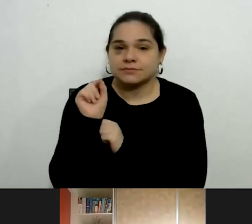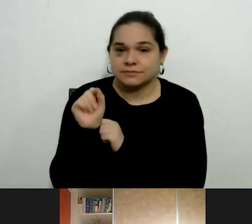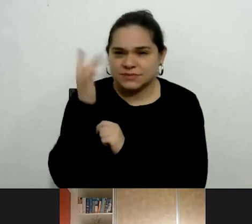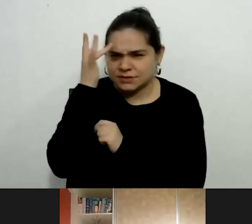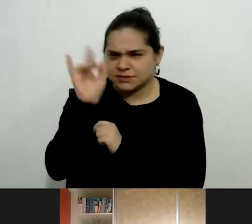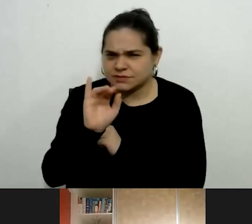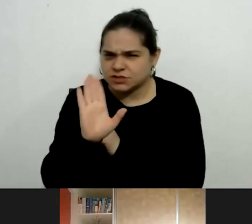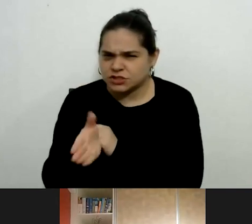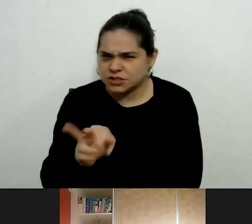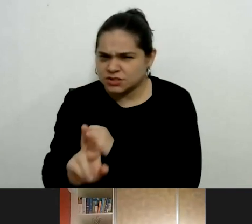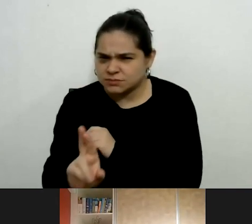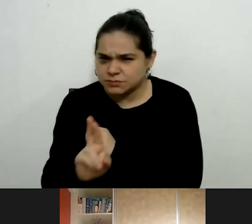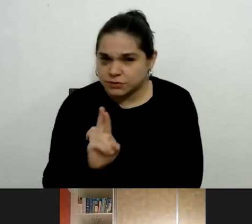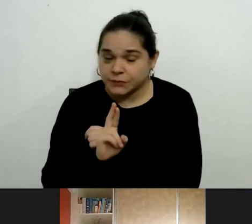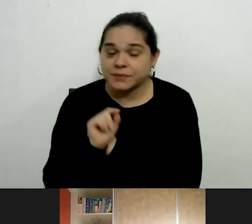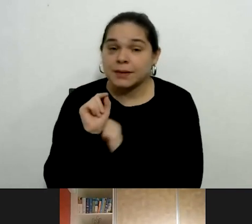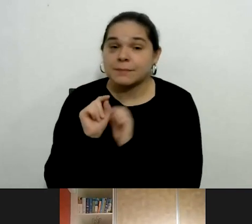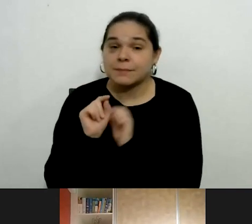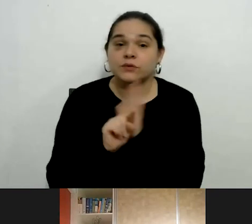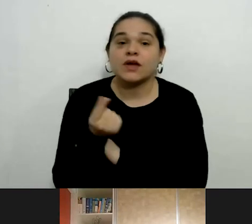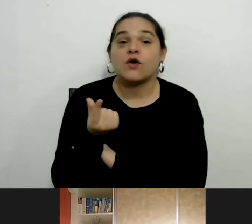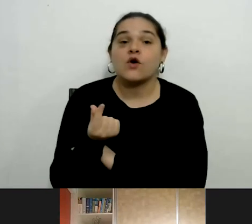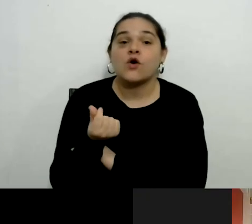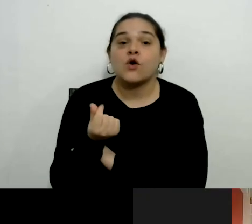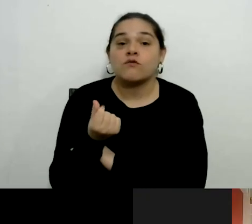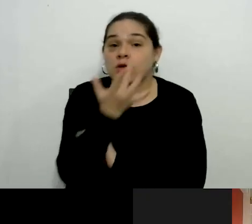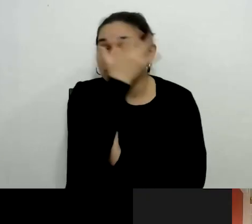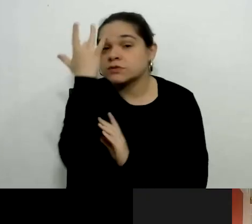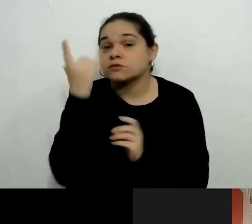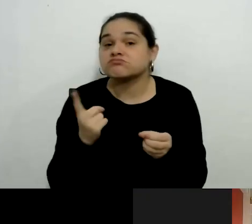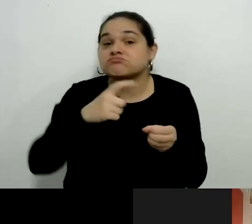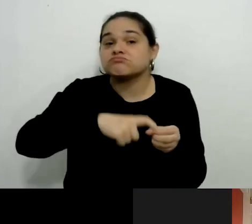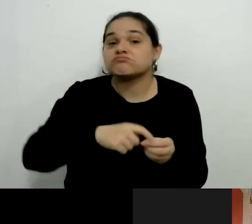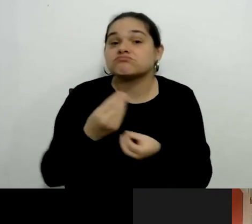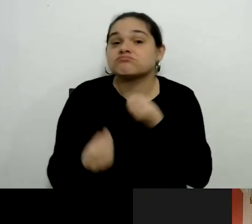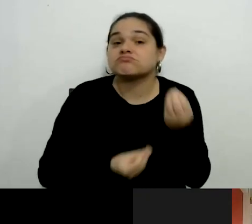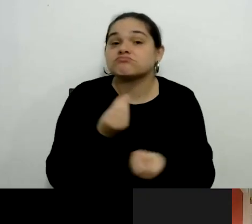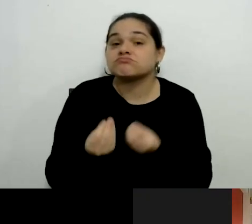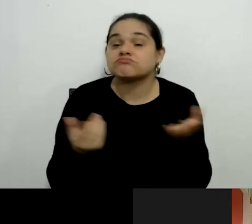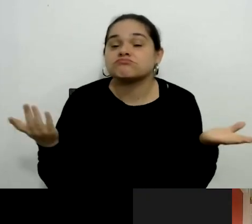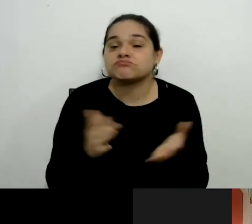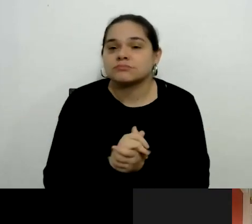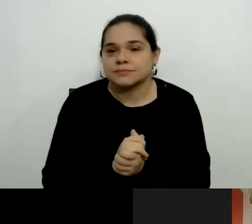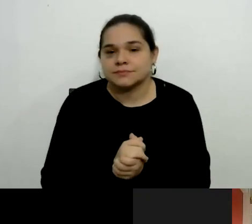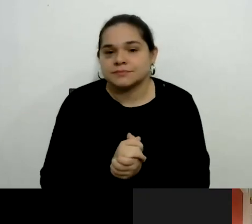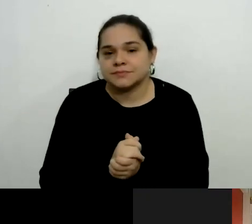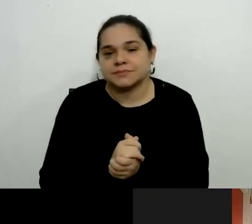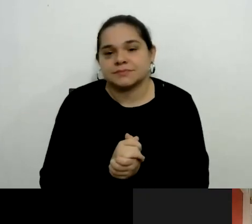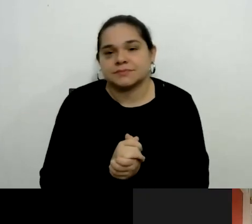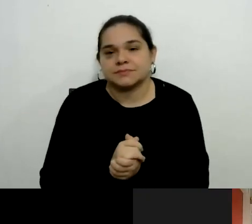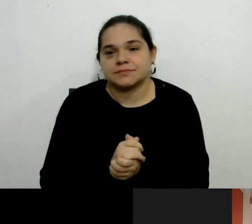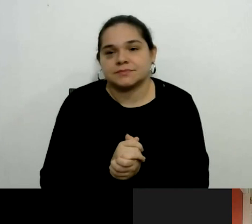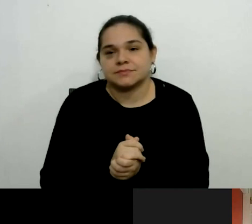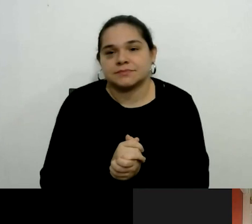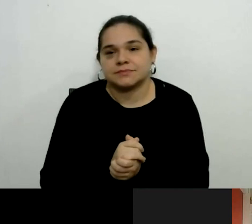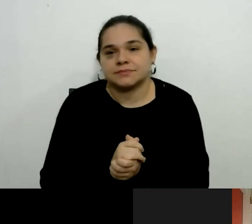está, o Elton perguntou aqui qual o valor do plano para sócio, não se ele já está contemplado, não sei se é só ver com o